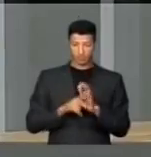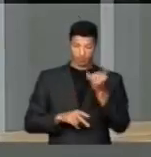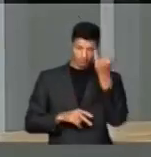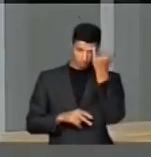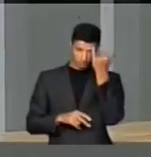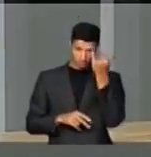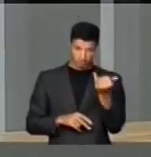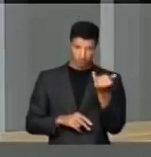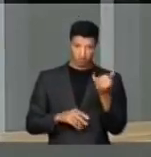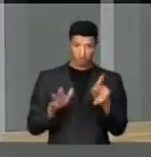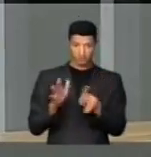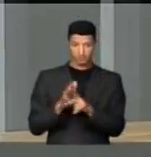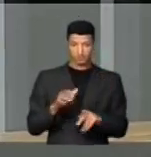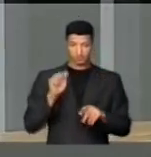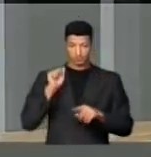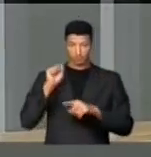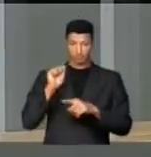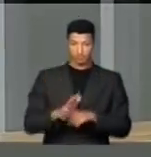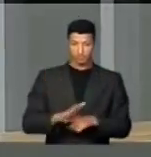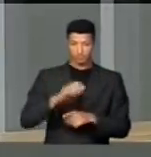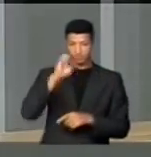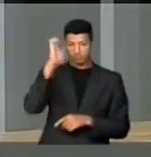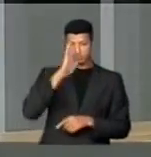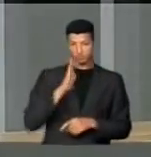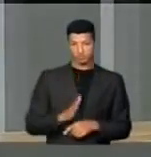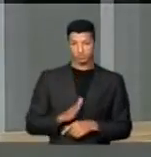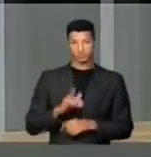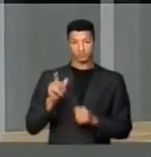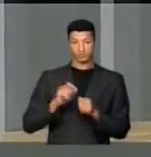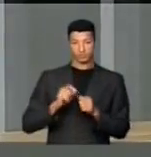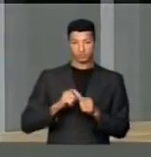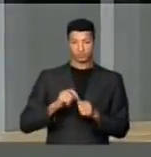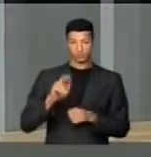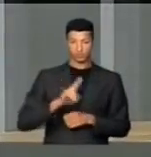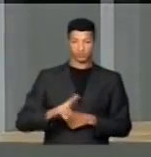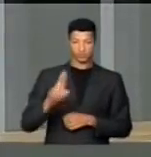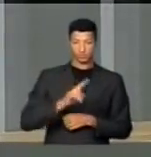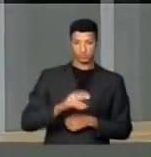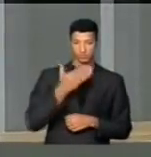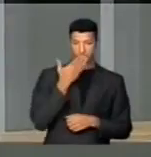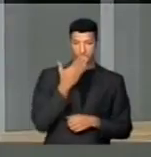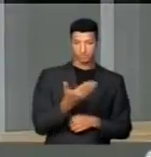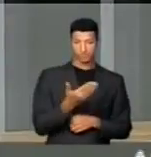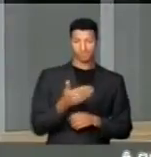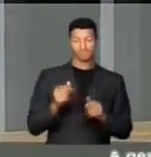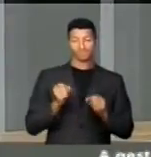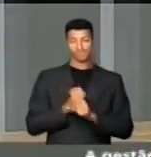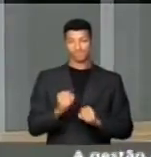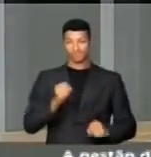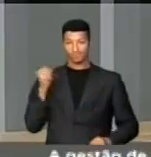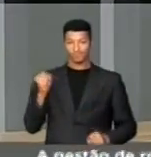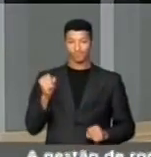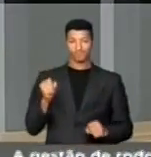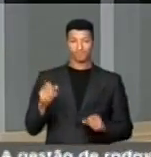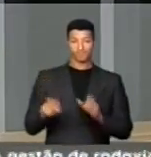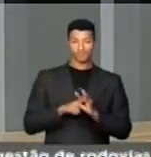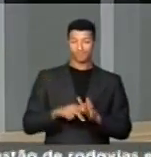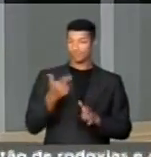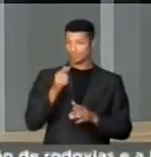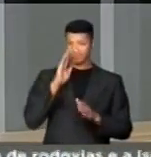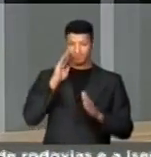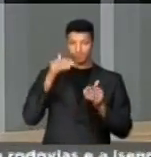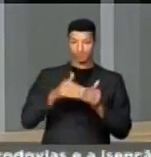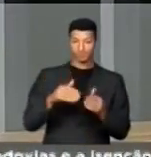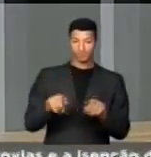ideia de impedir que o Brasil faça uso de maneira larga, de maneira